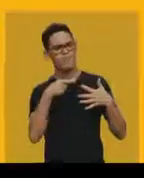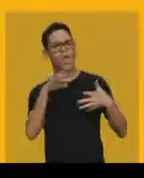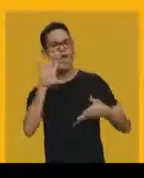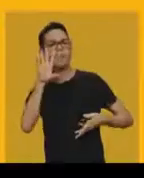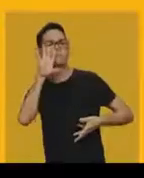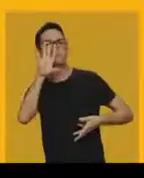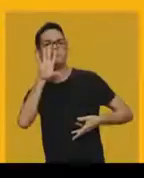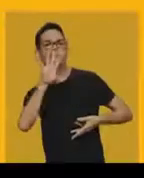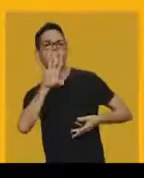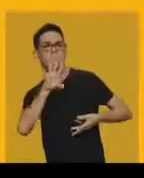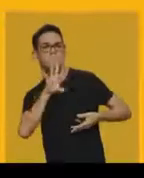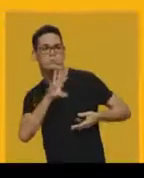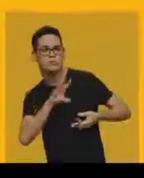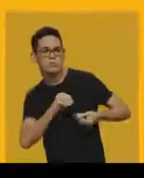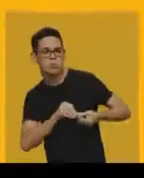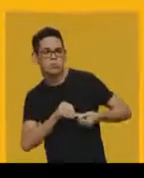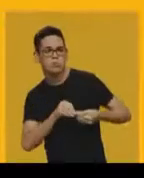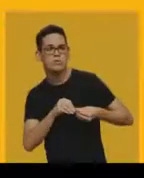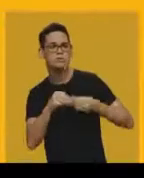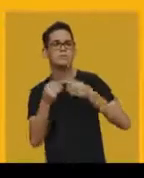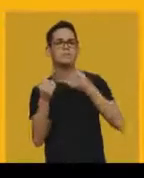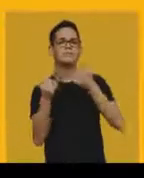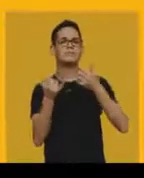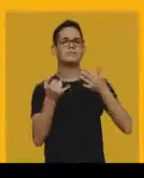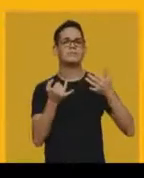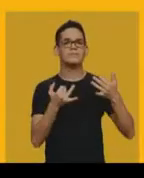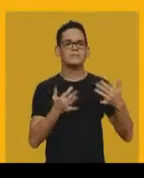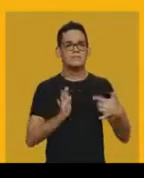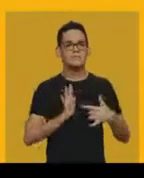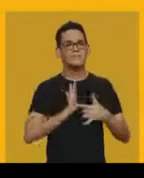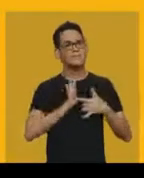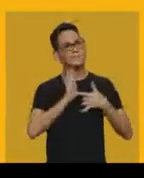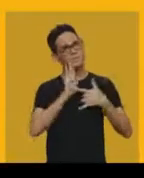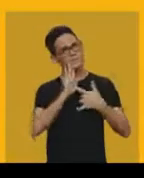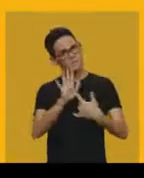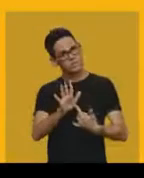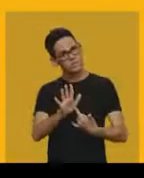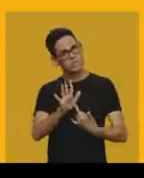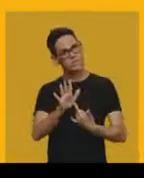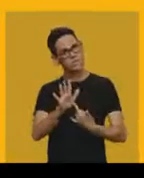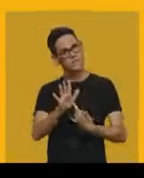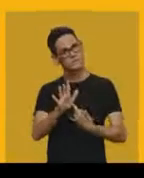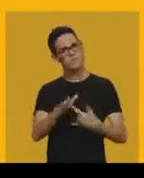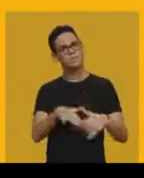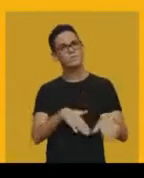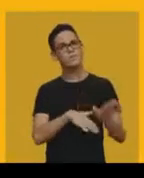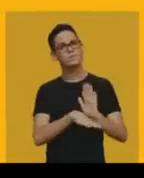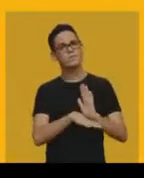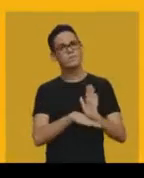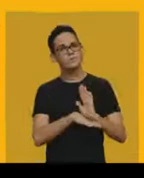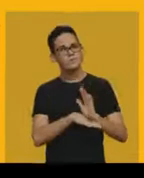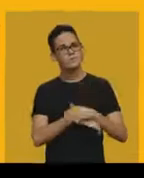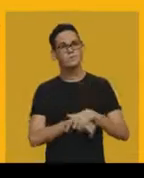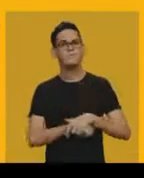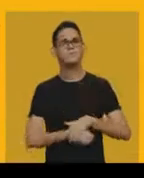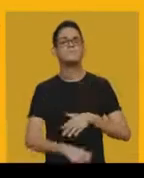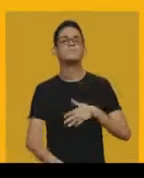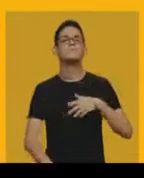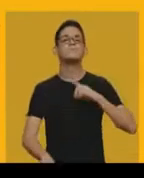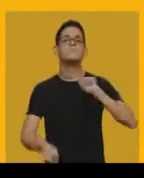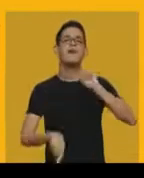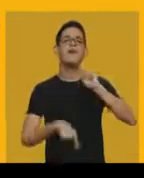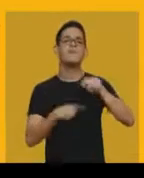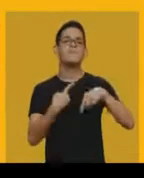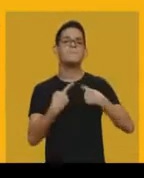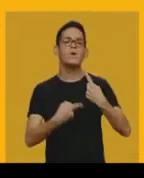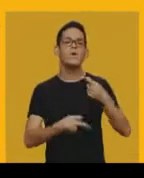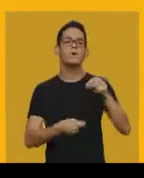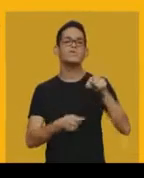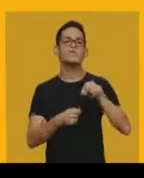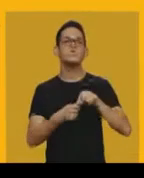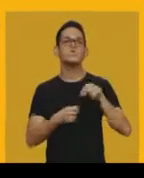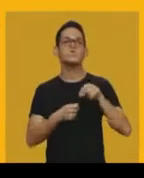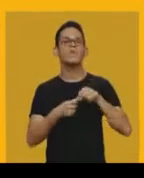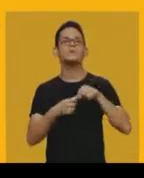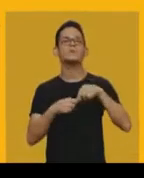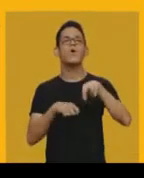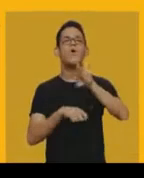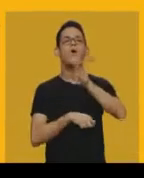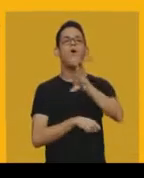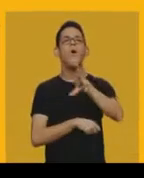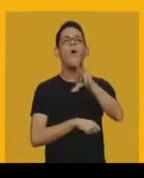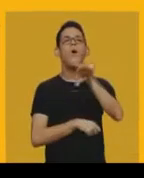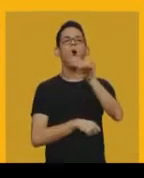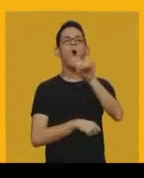resumo sobre o que vocês pretendem fazer no filme. Nós temos a elaboração de um roteiro